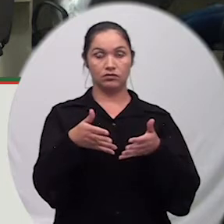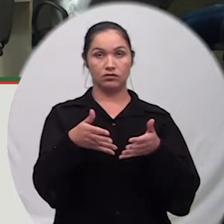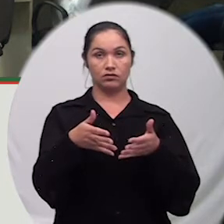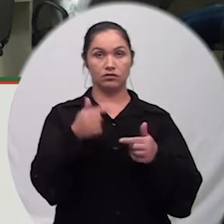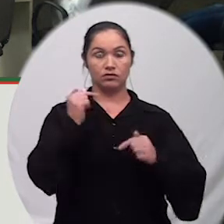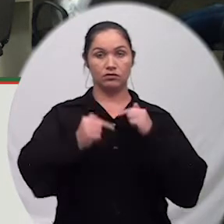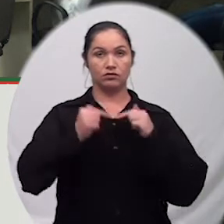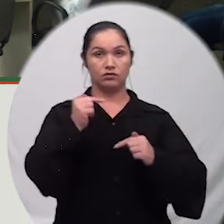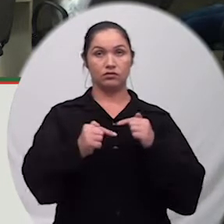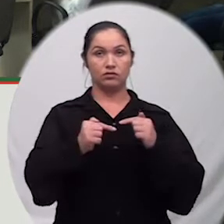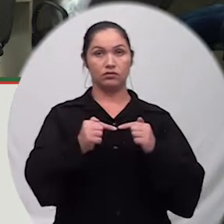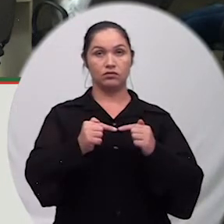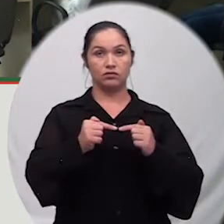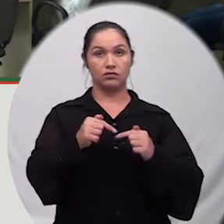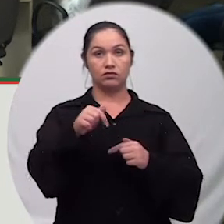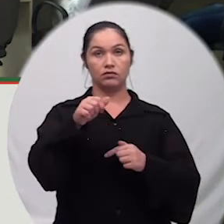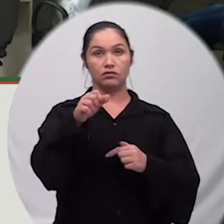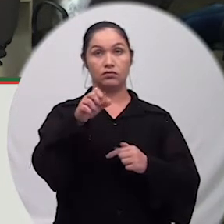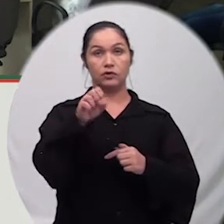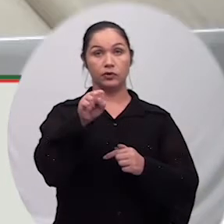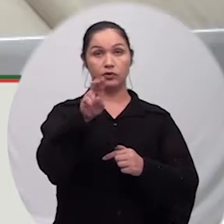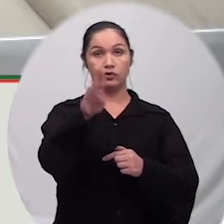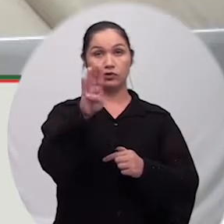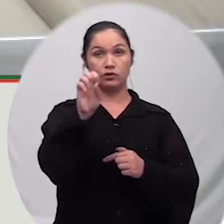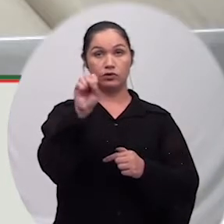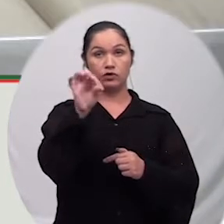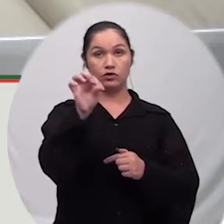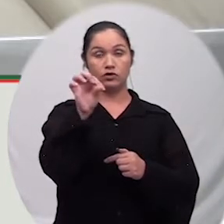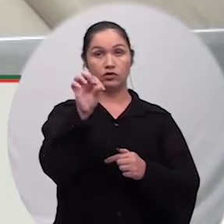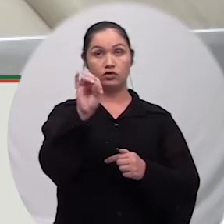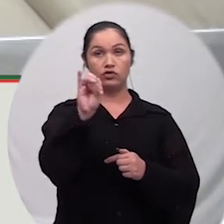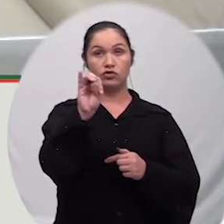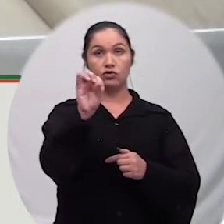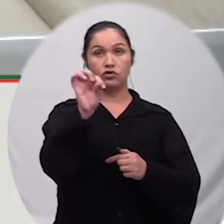Está em discussão o substitutivo global.